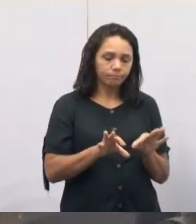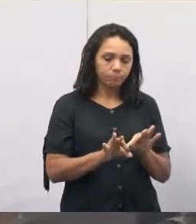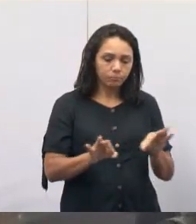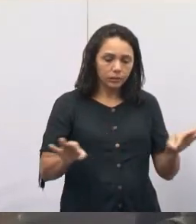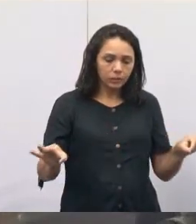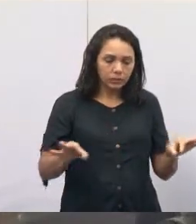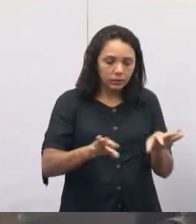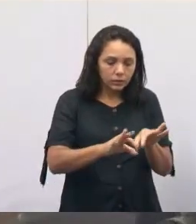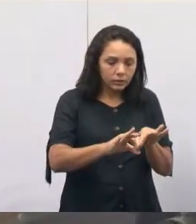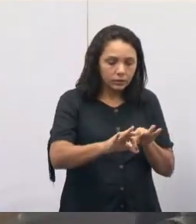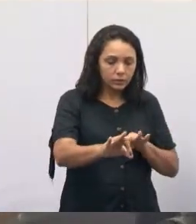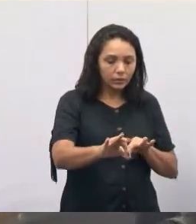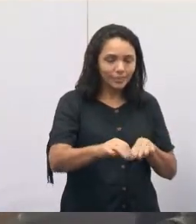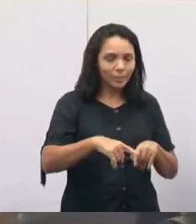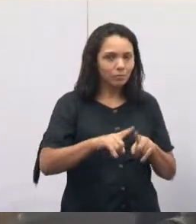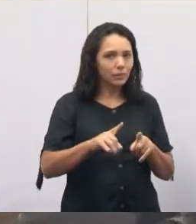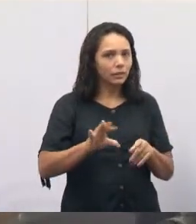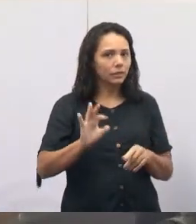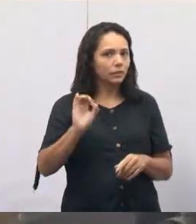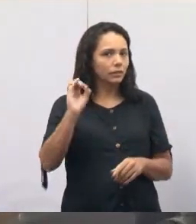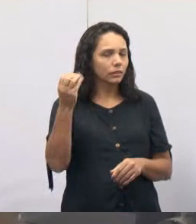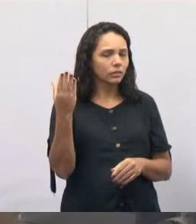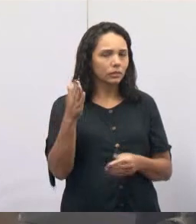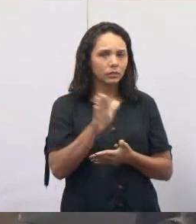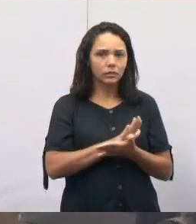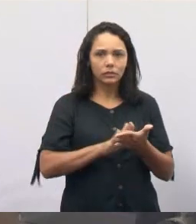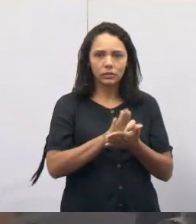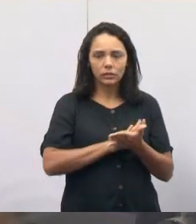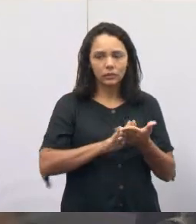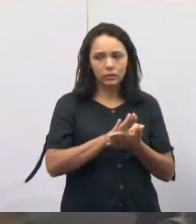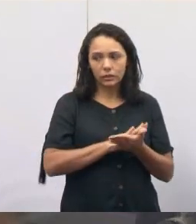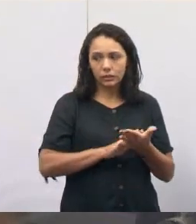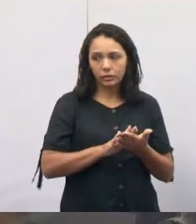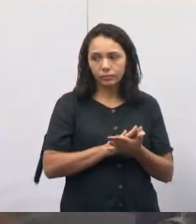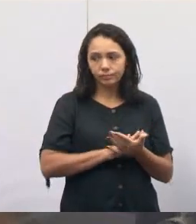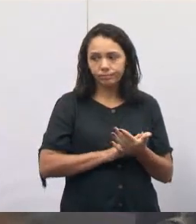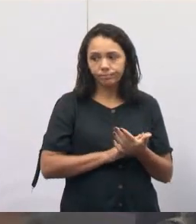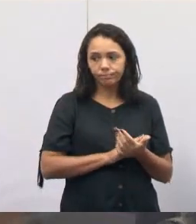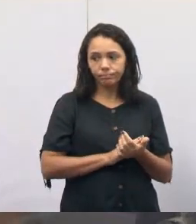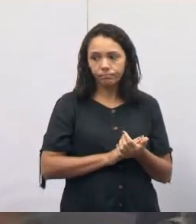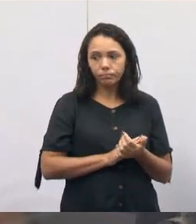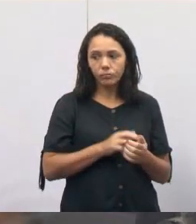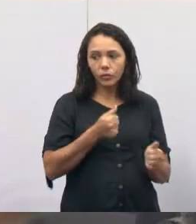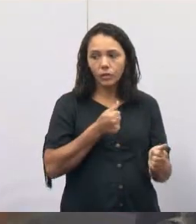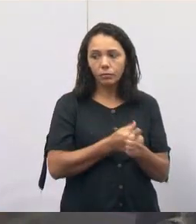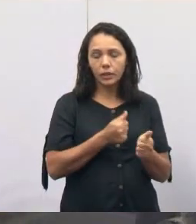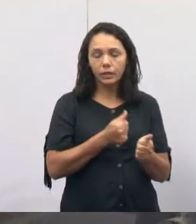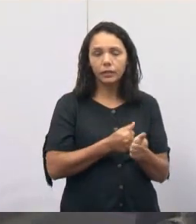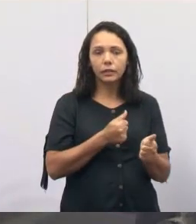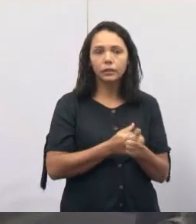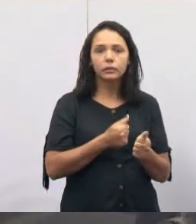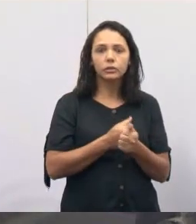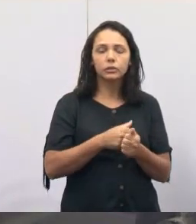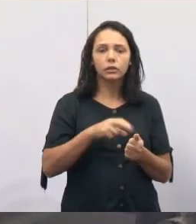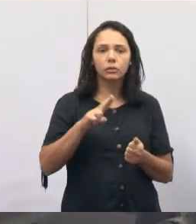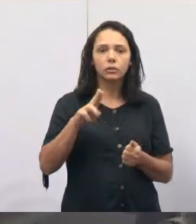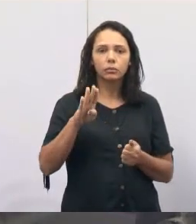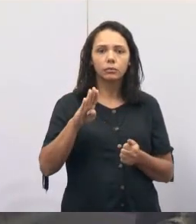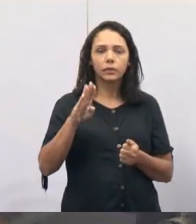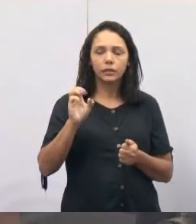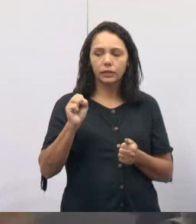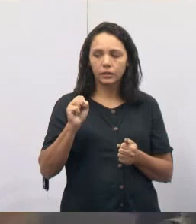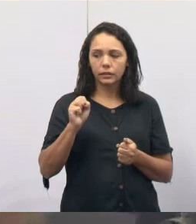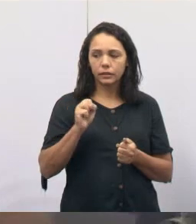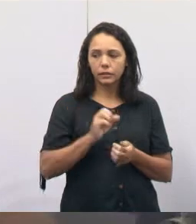Não fez. Aqui, ó, fica ao lado do postinho médico do Parque Meia Lua, na rua